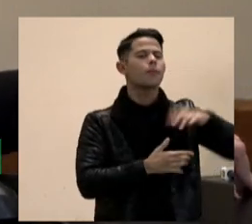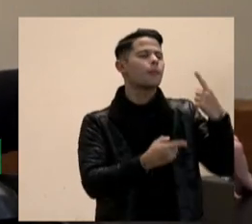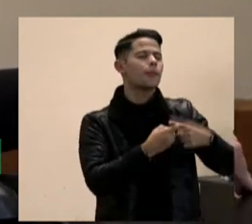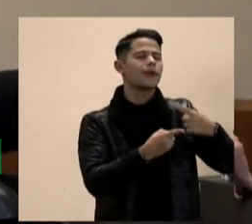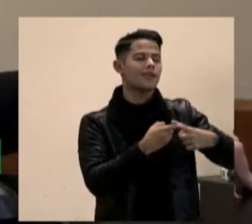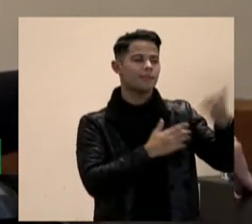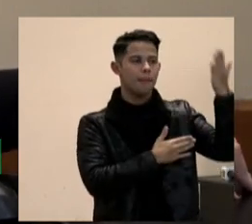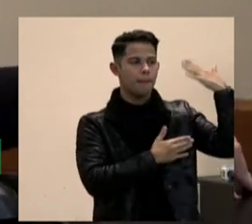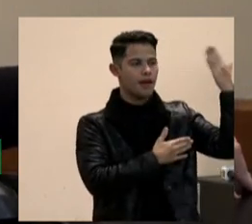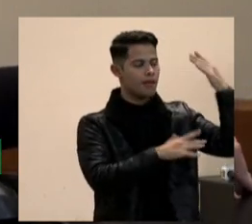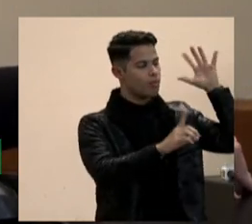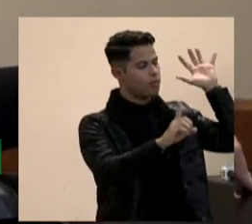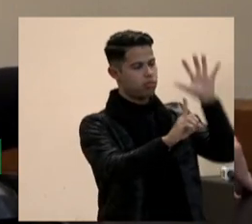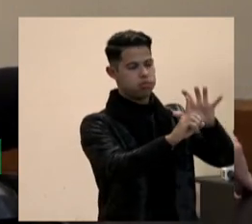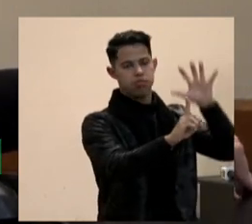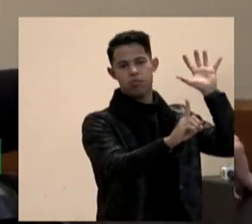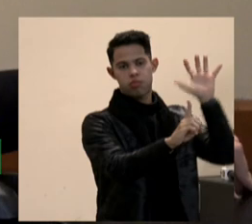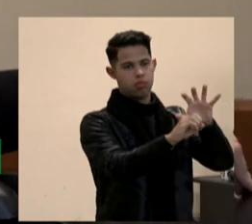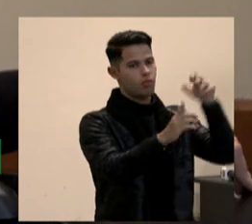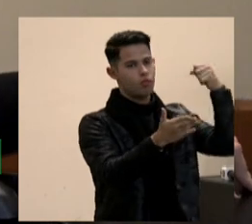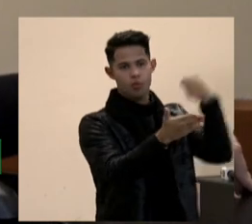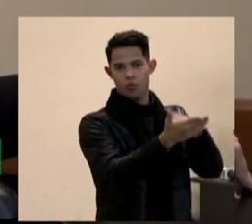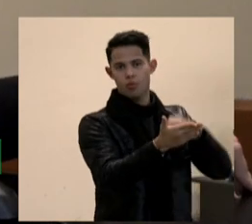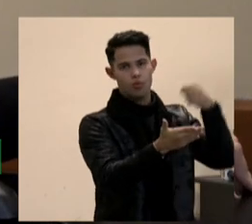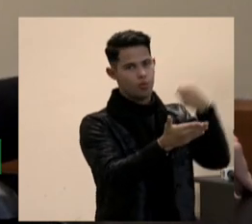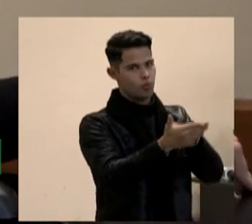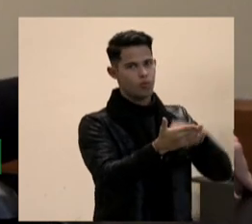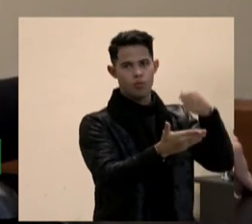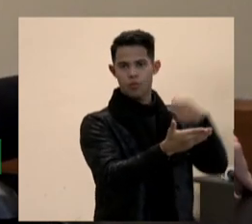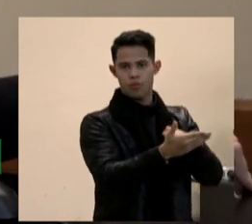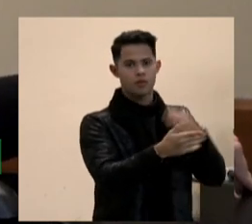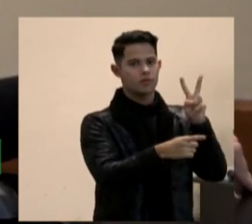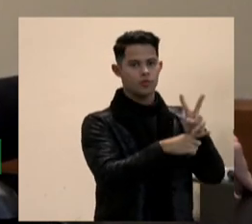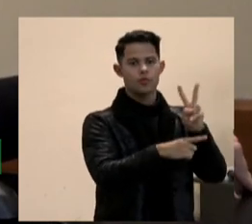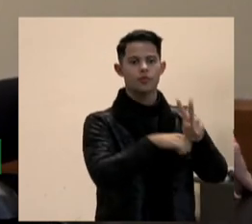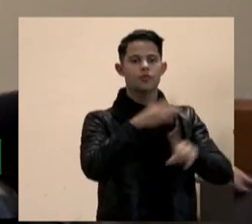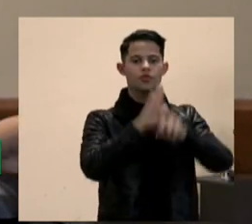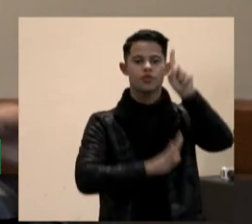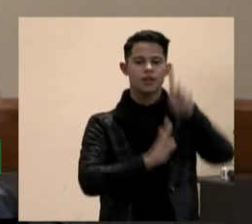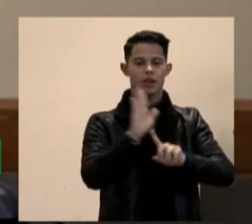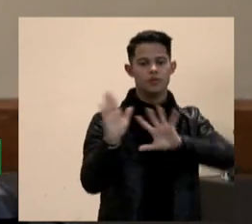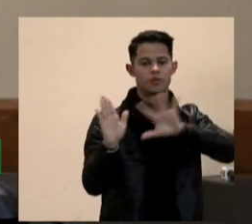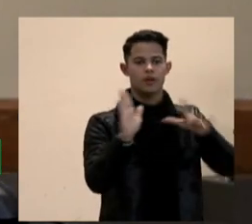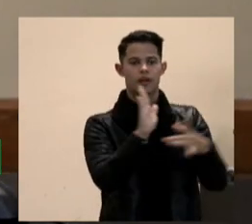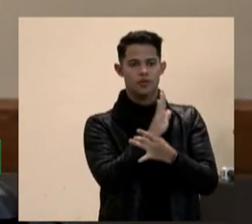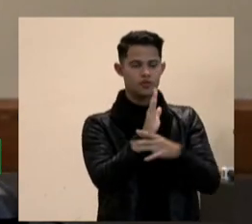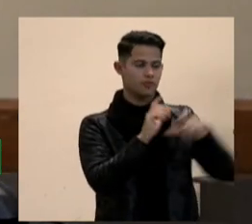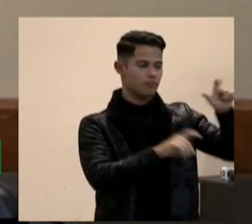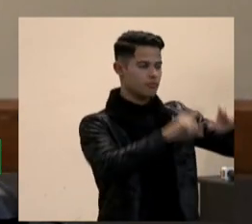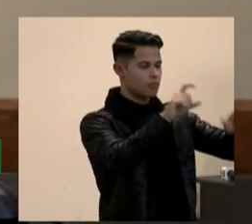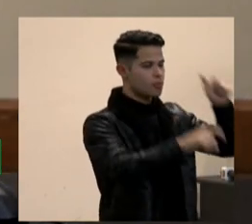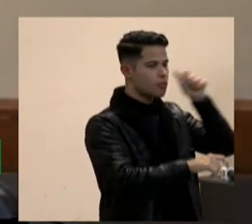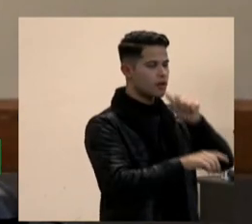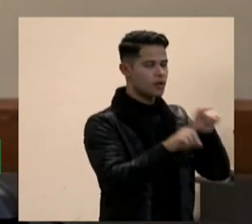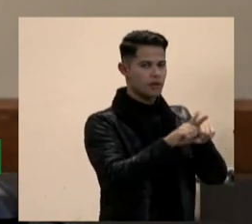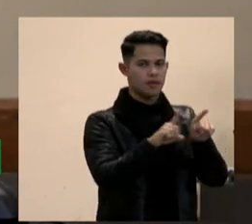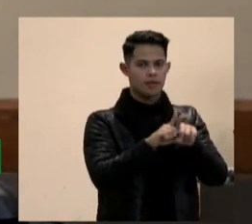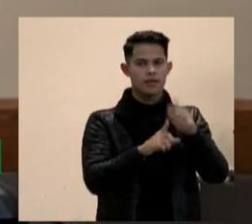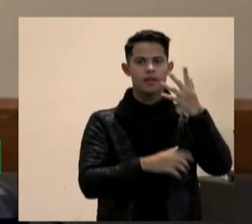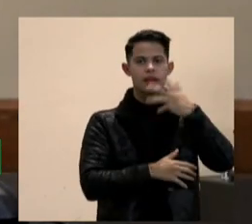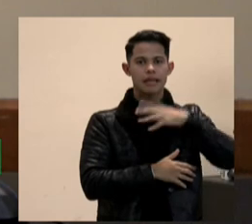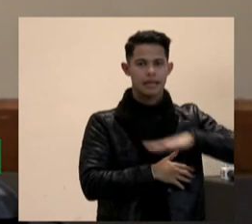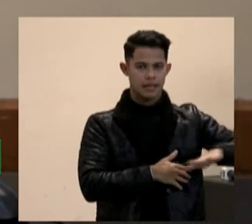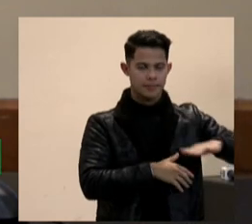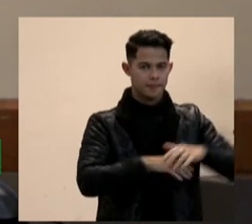de muita luta em defesa desse direito, né? E é bom também, né, que a gente